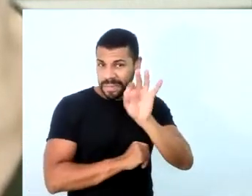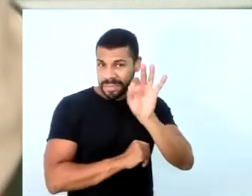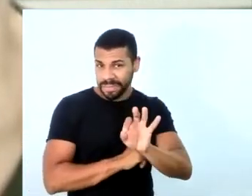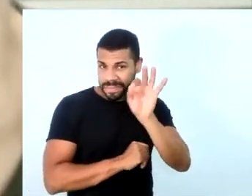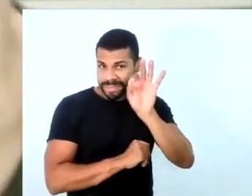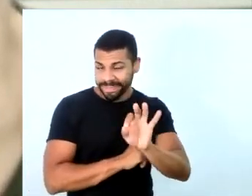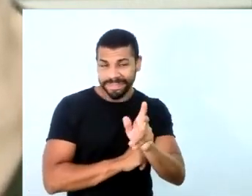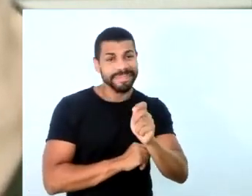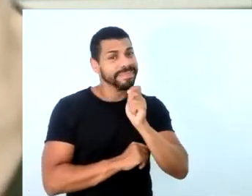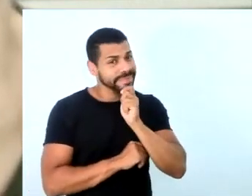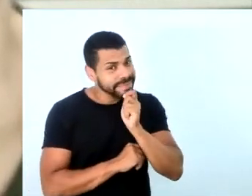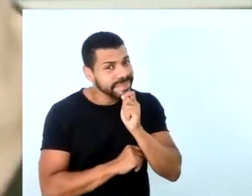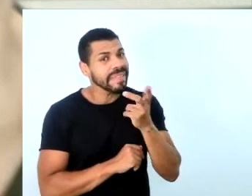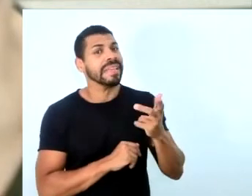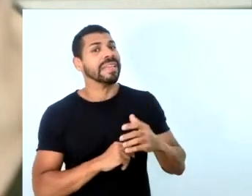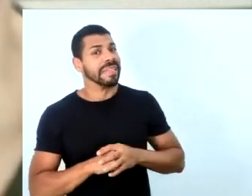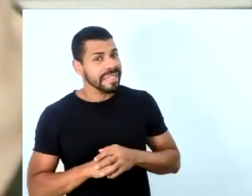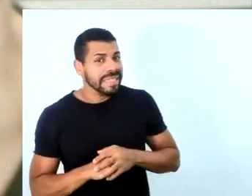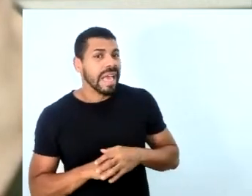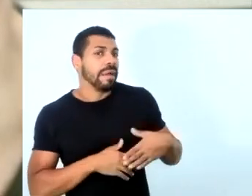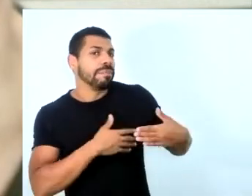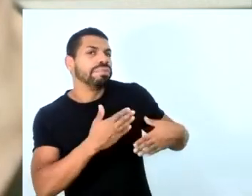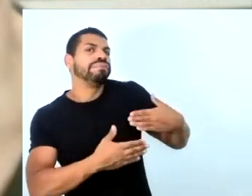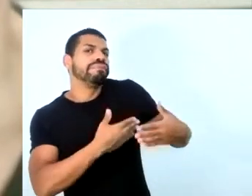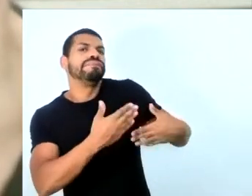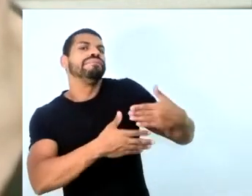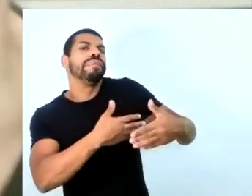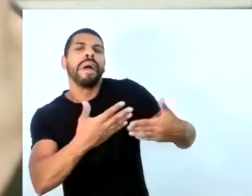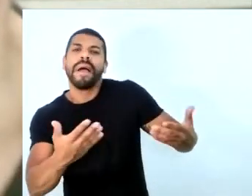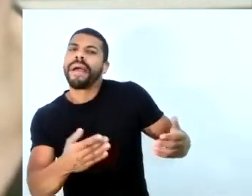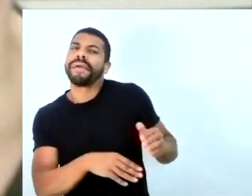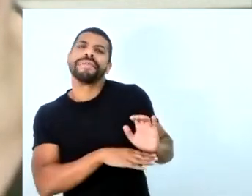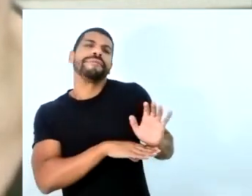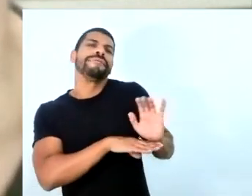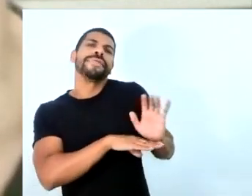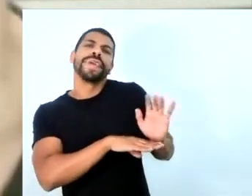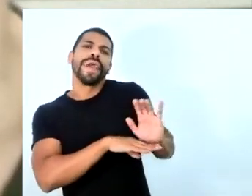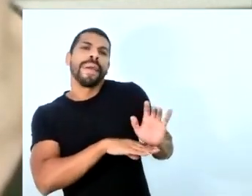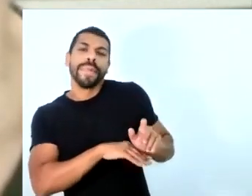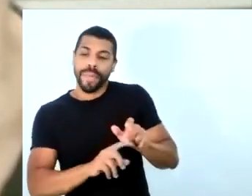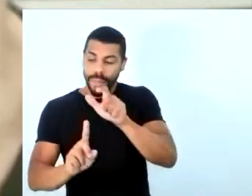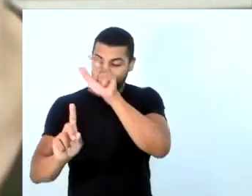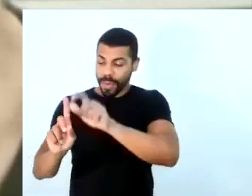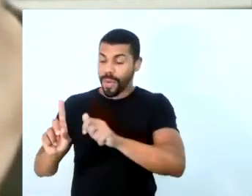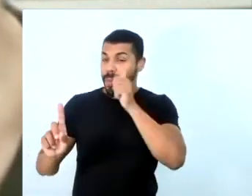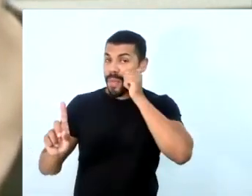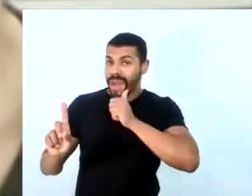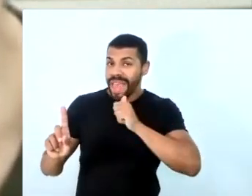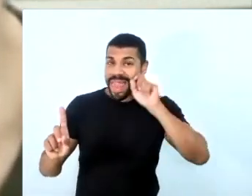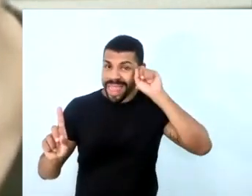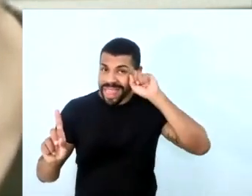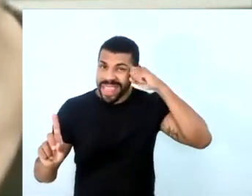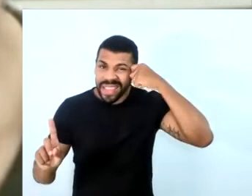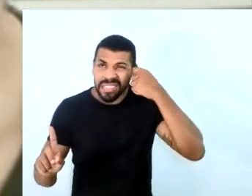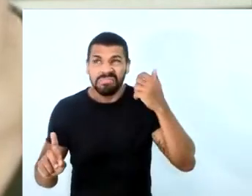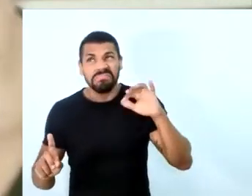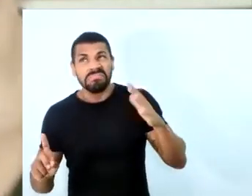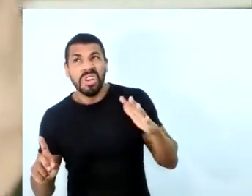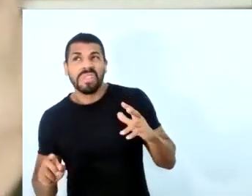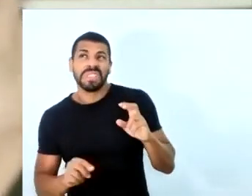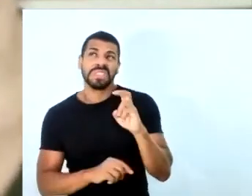dos lançamentos, das coisas, lançamento comercial de filmes dirigidos por mulheres negras, talvez tenha